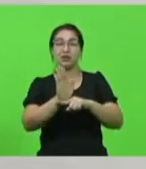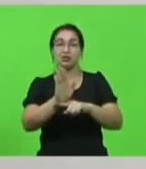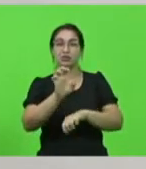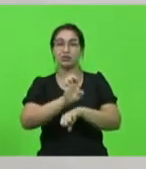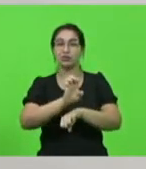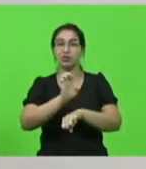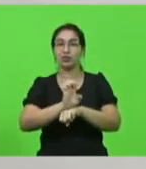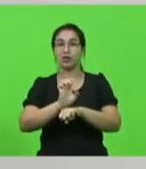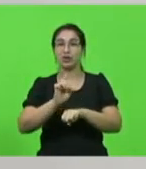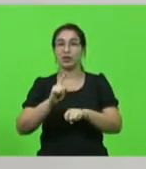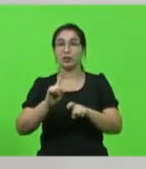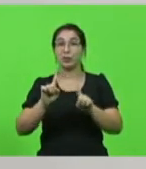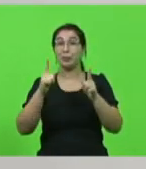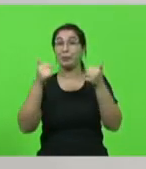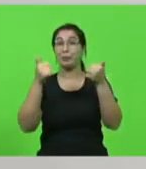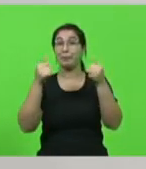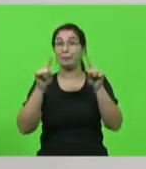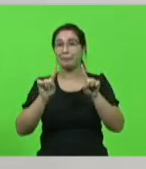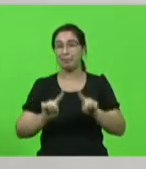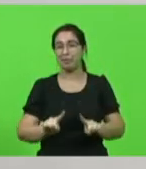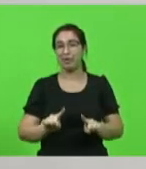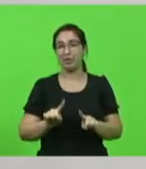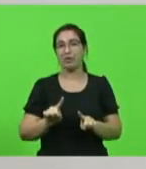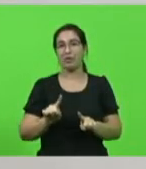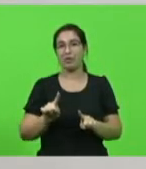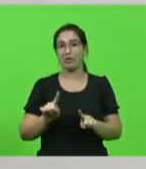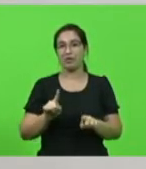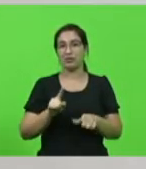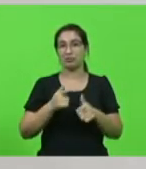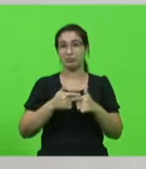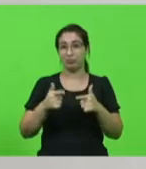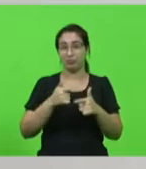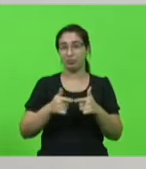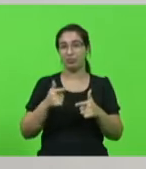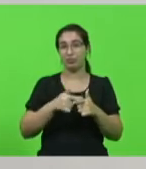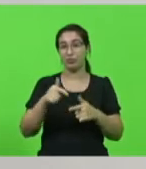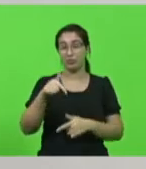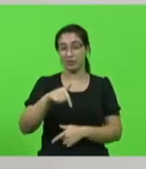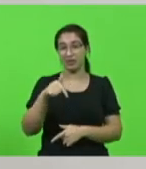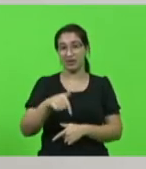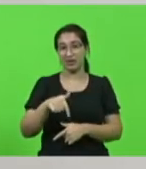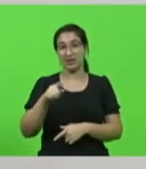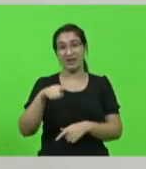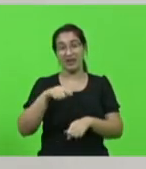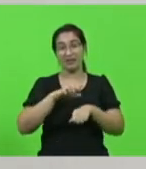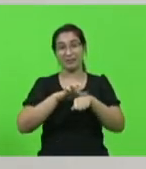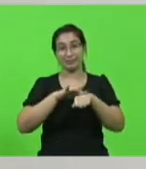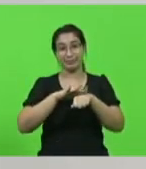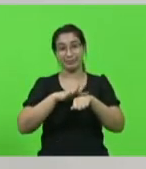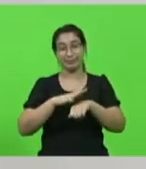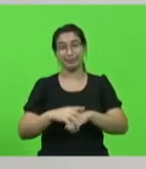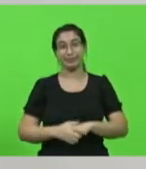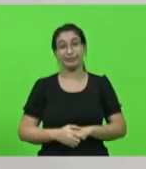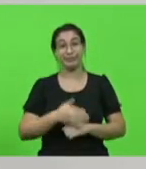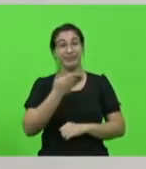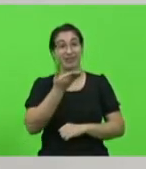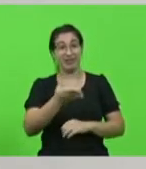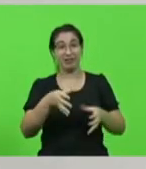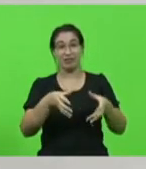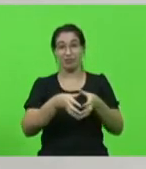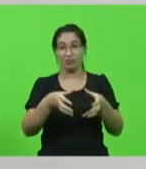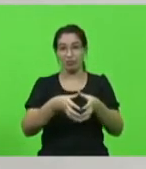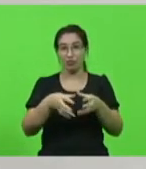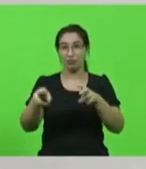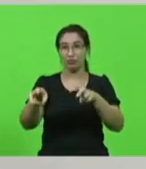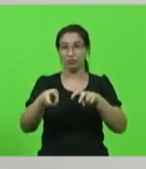pior crise da nossa história, que foi a situação do Covid. Foi esse o setor que foi